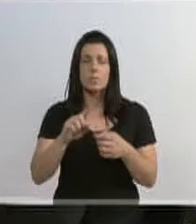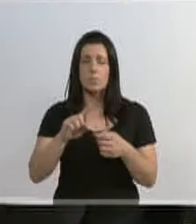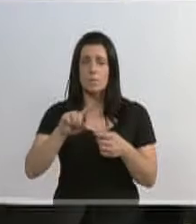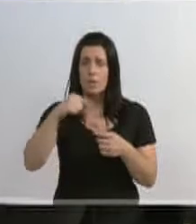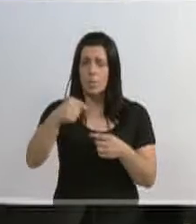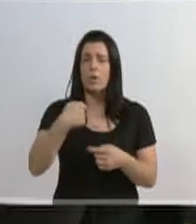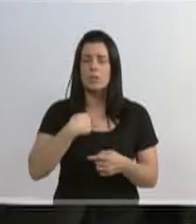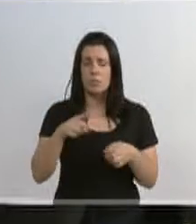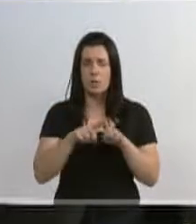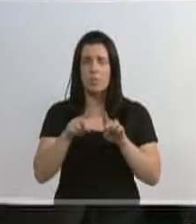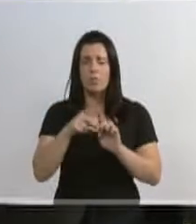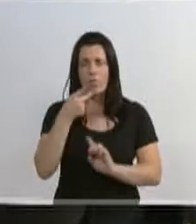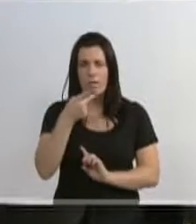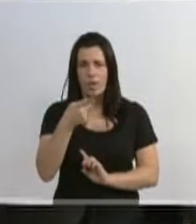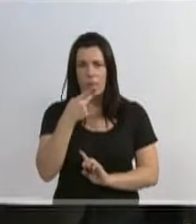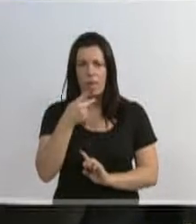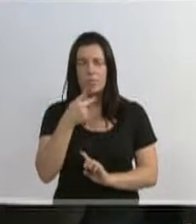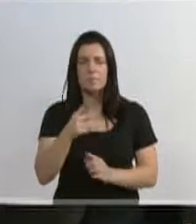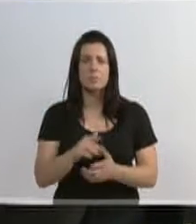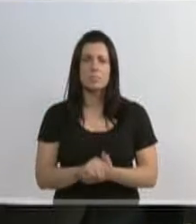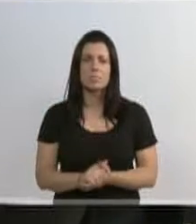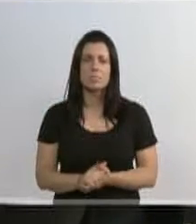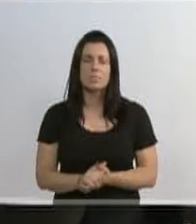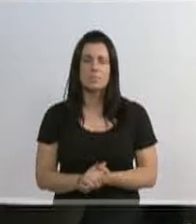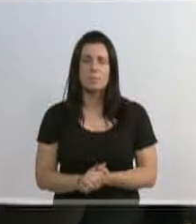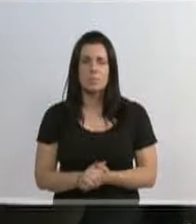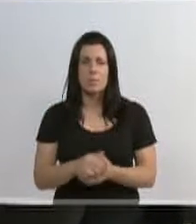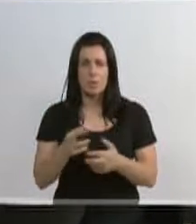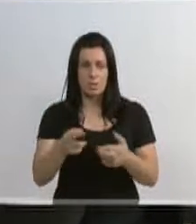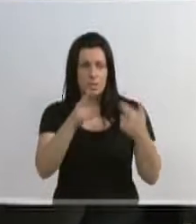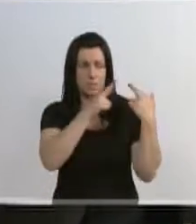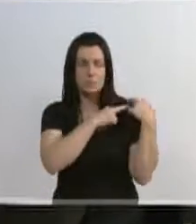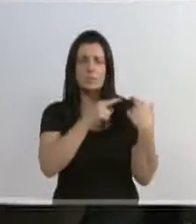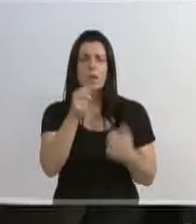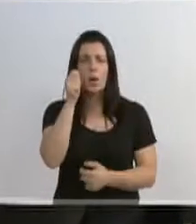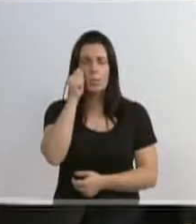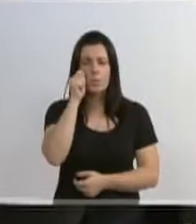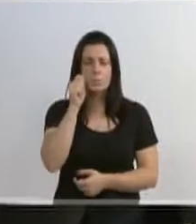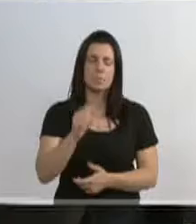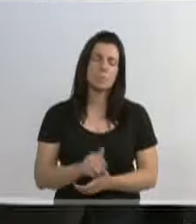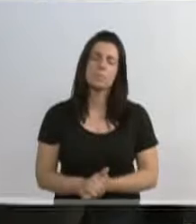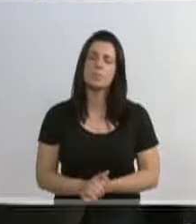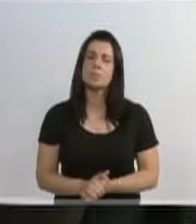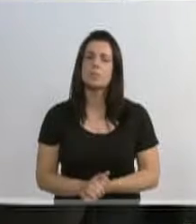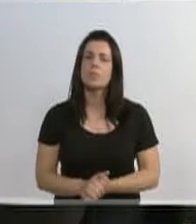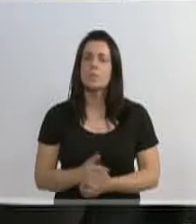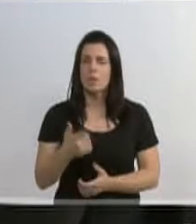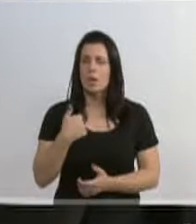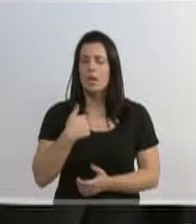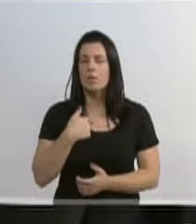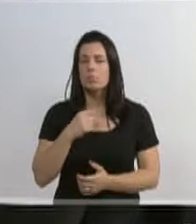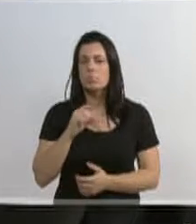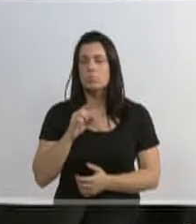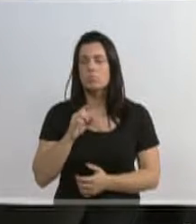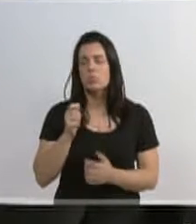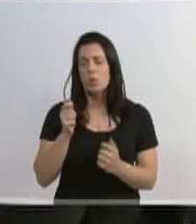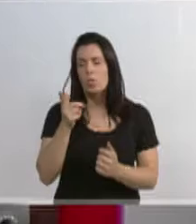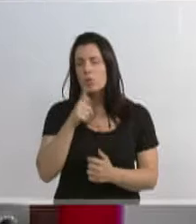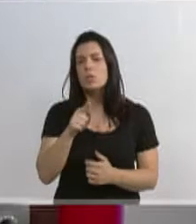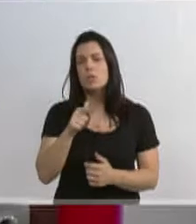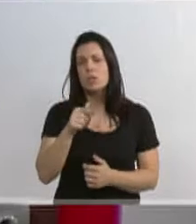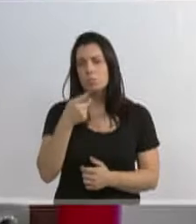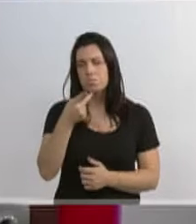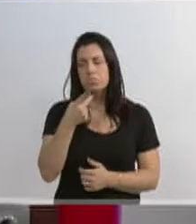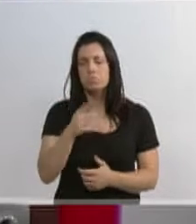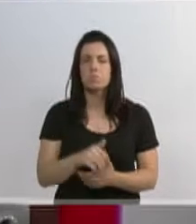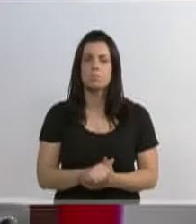discutir. Já passo a condução ao nosso vice-presidente, vereador Almir Vieira, para eu poder discutir também.